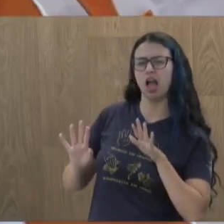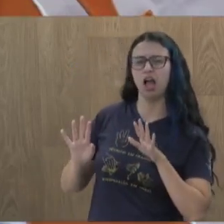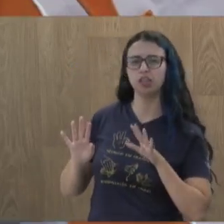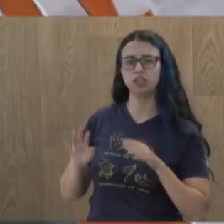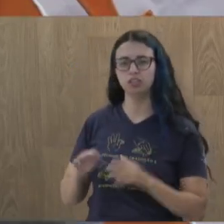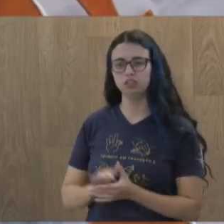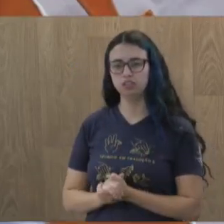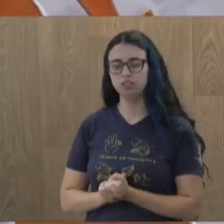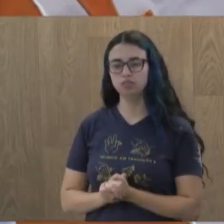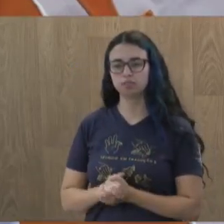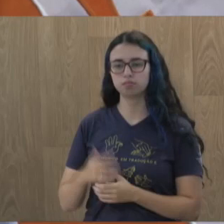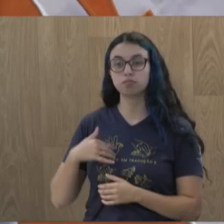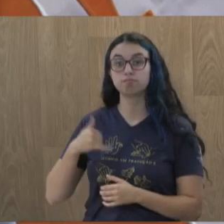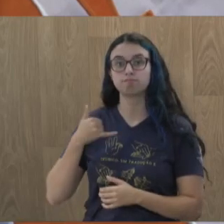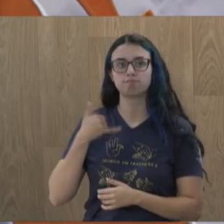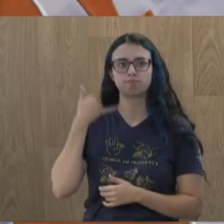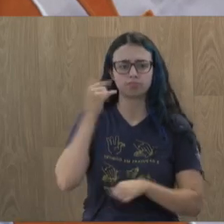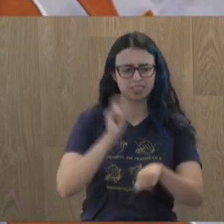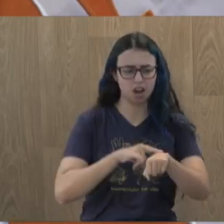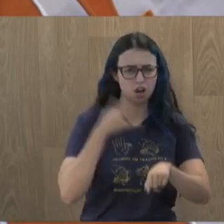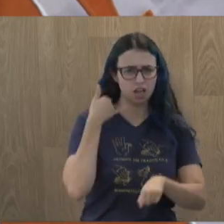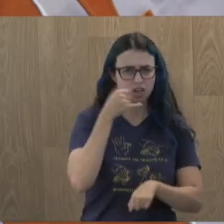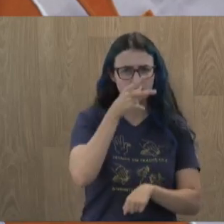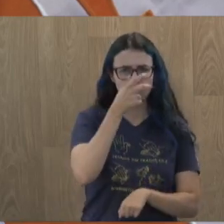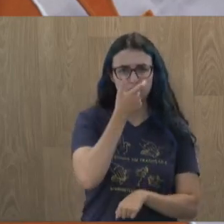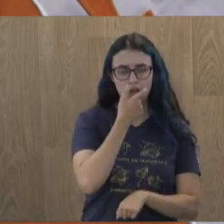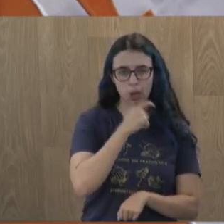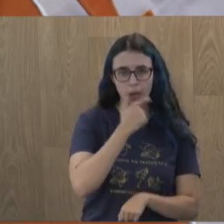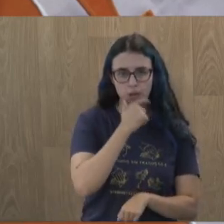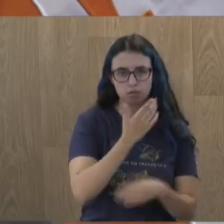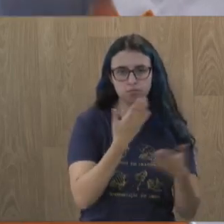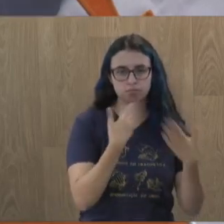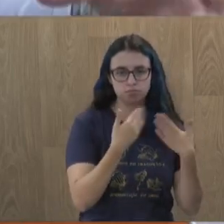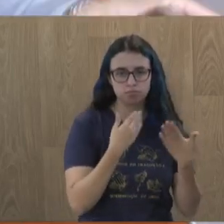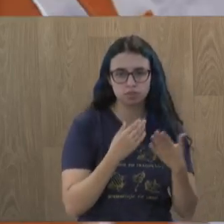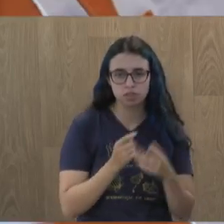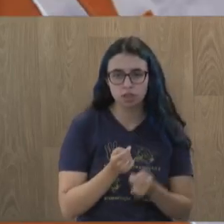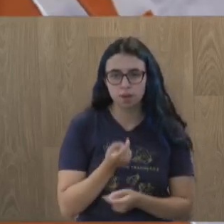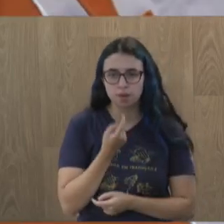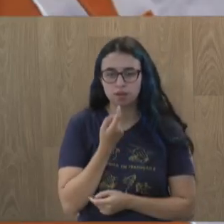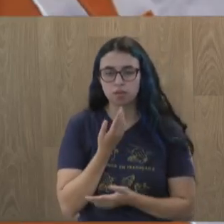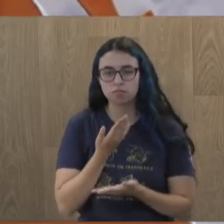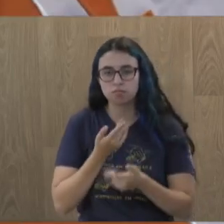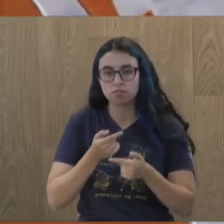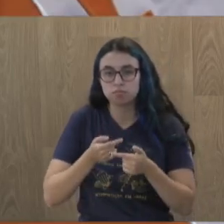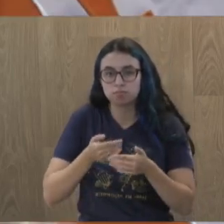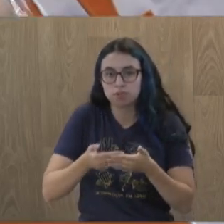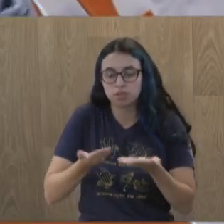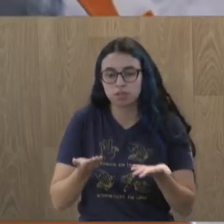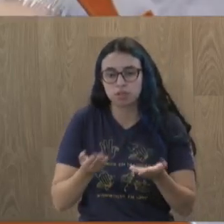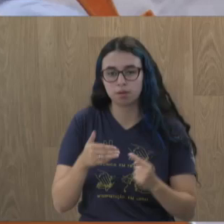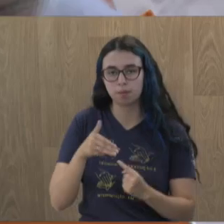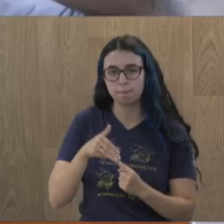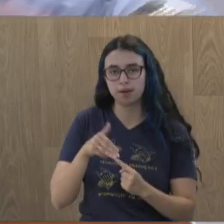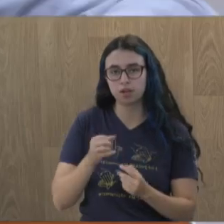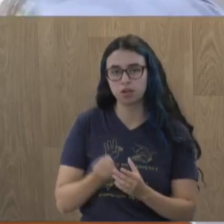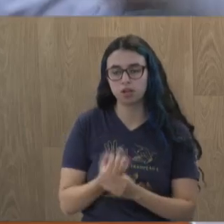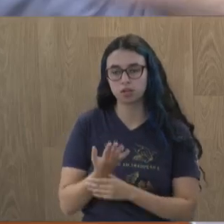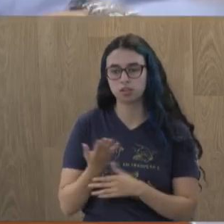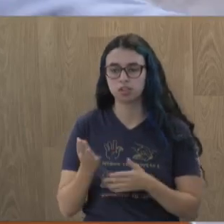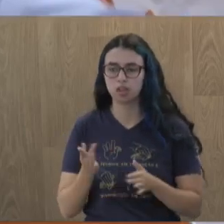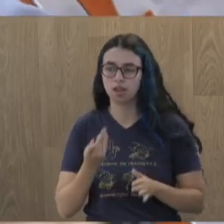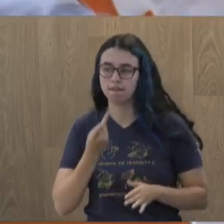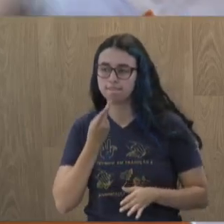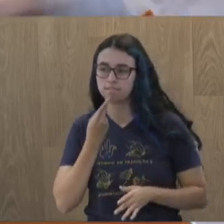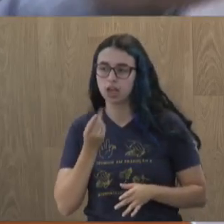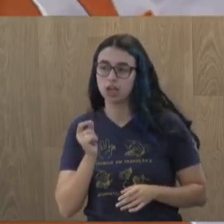telefone, conversamos. Passou um tempo, o McDonald's estava botando lá. Aí, para não ficar esse papinho de quem trouxe,